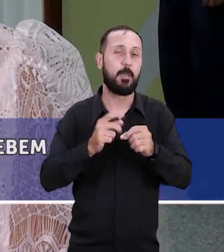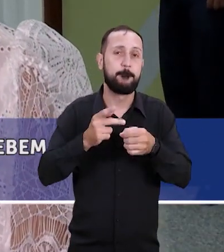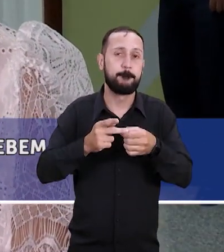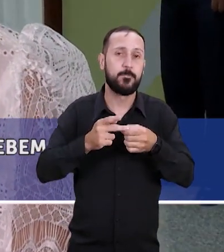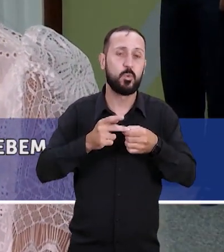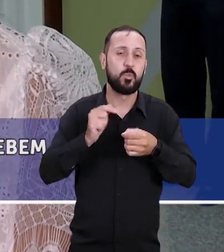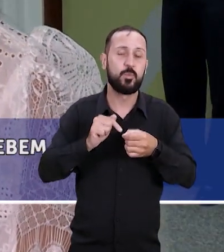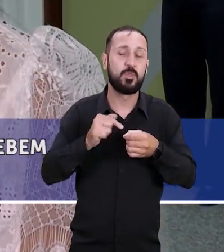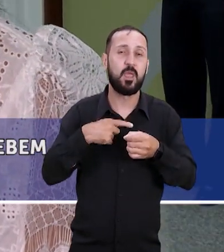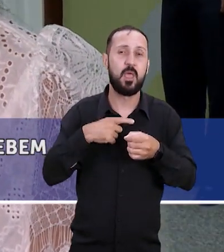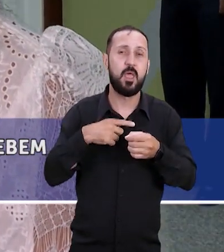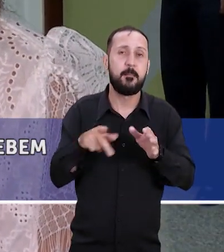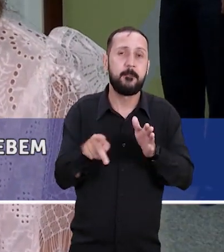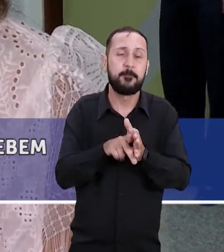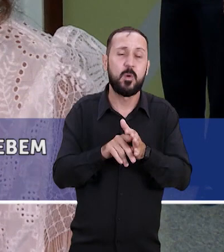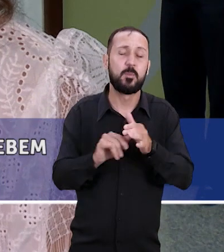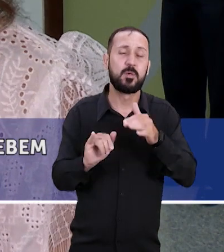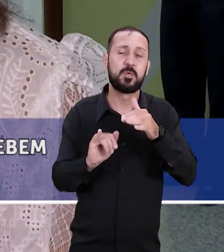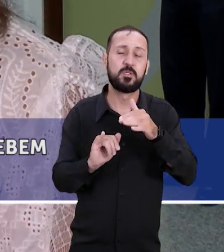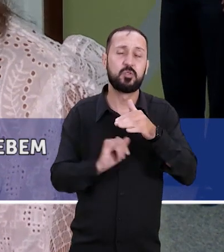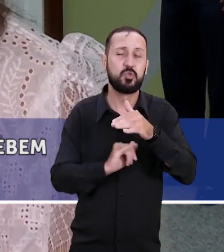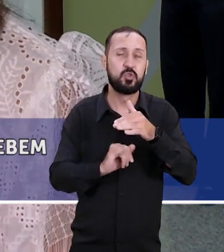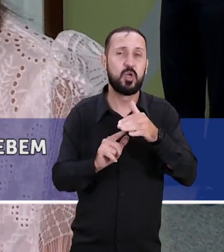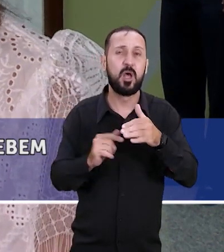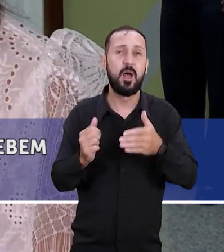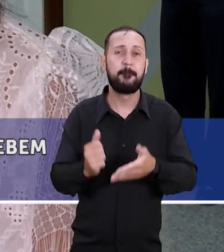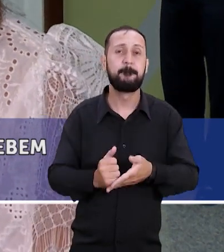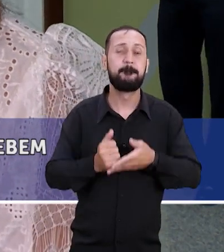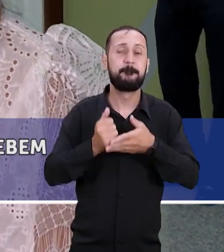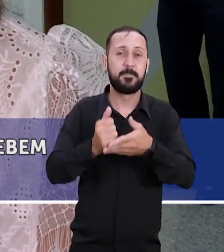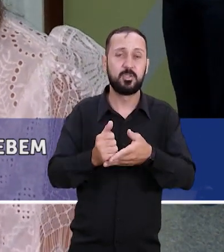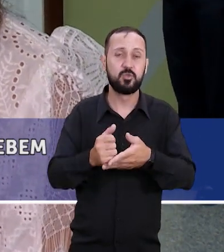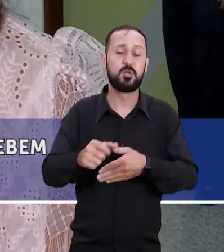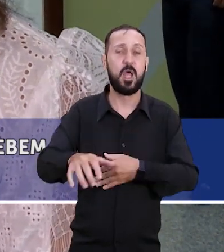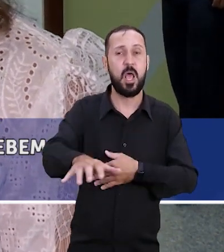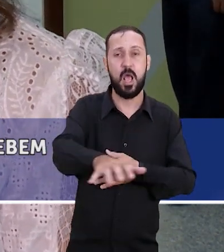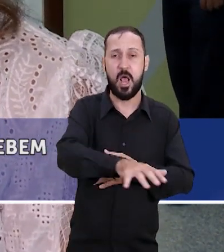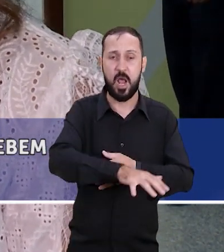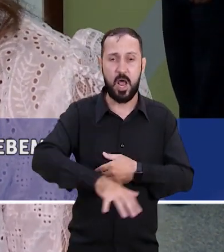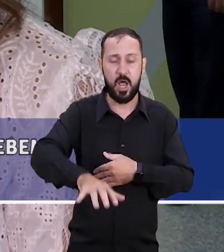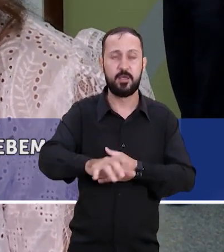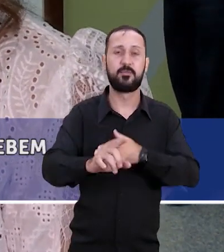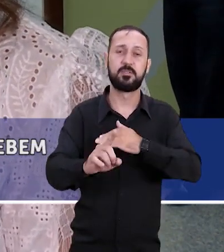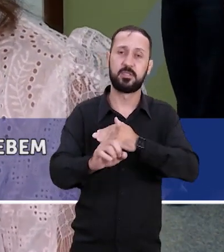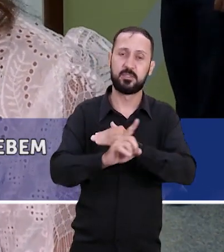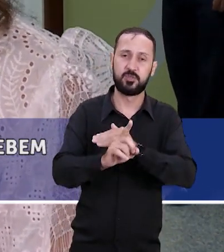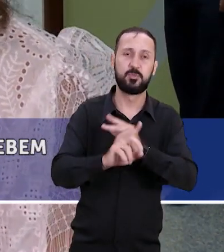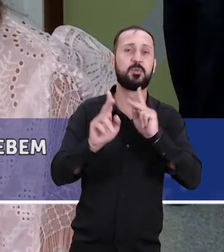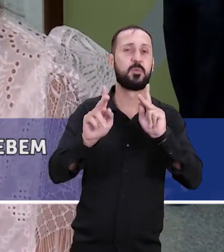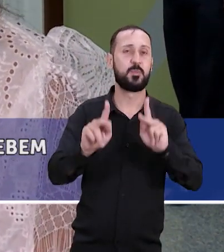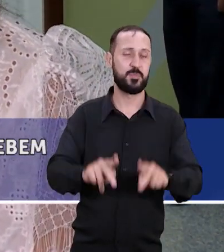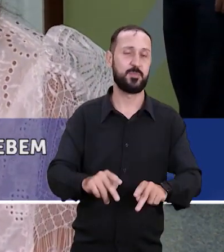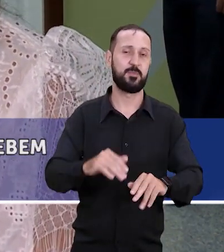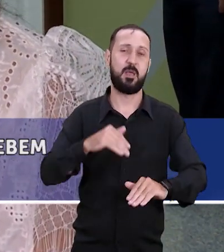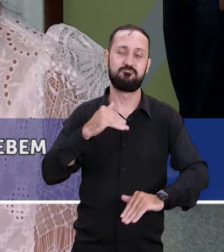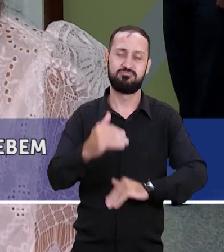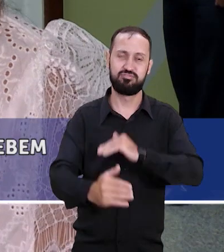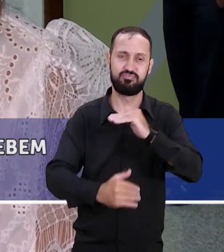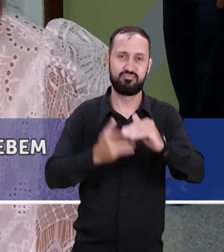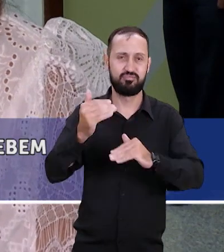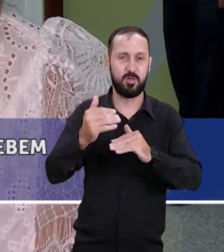que a Procuradoria é uma instituição extremamente importante para a qualificação de todos aqueles que prestam serviço